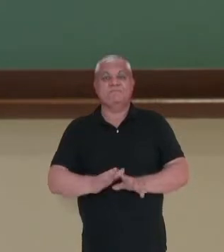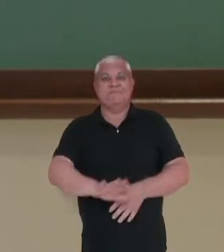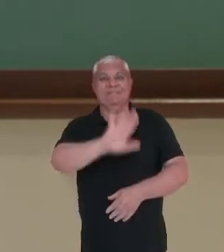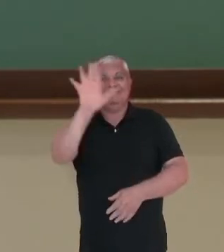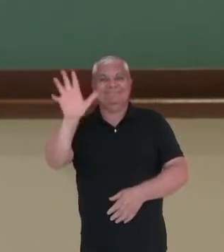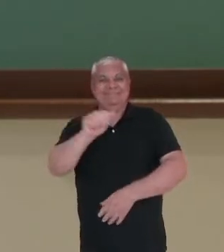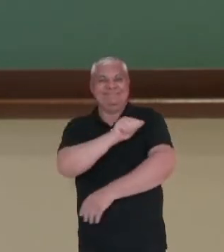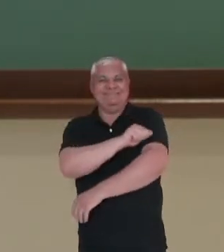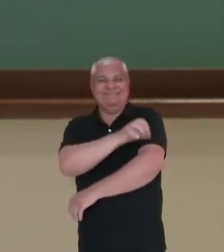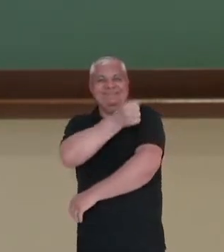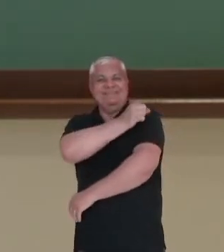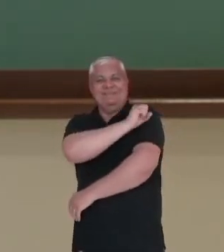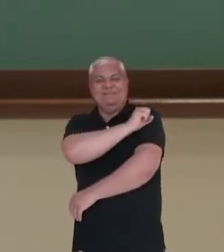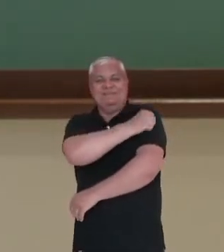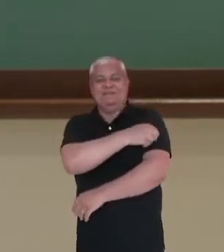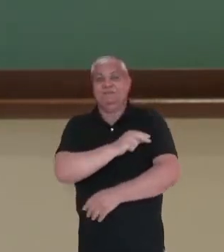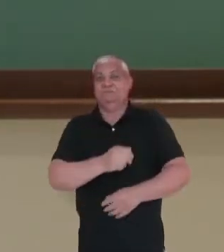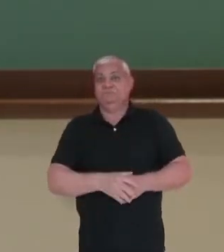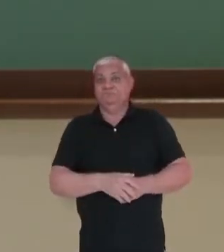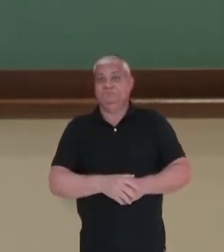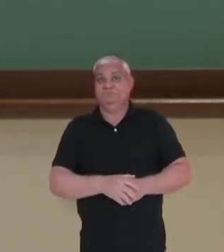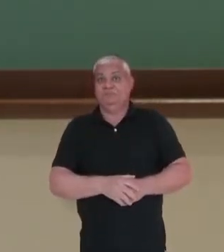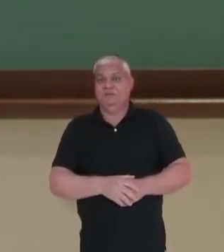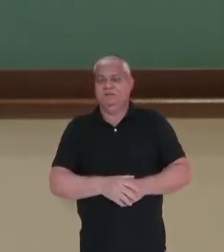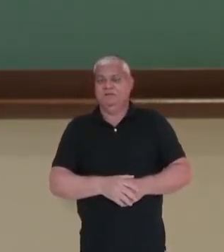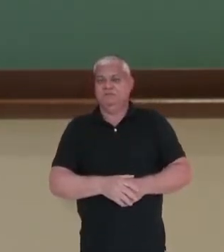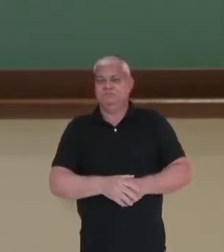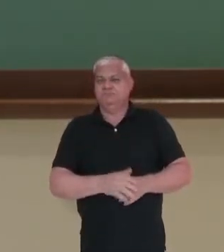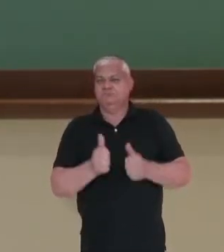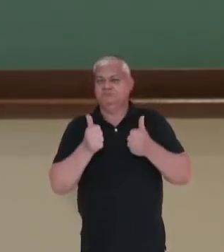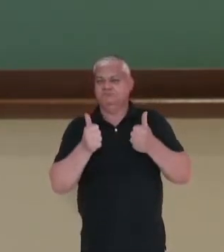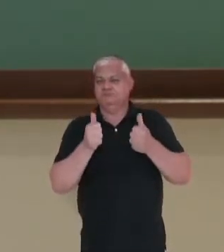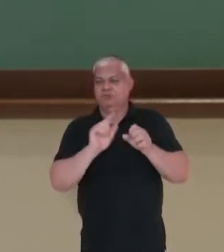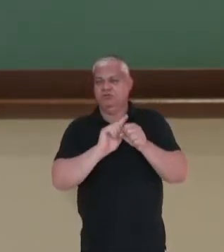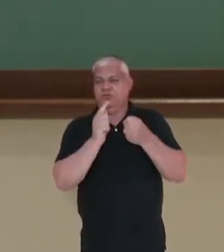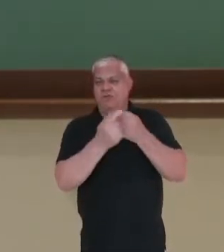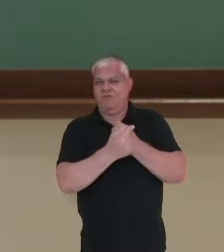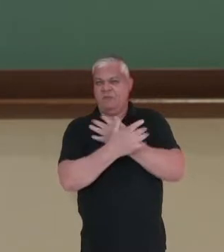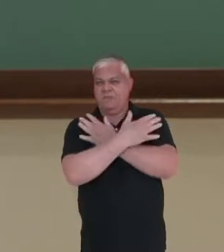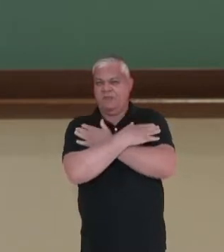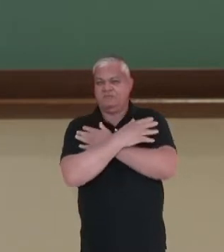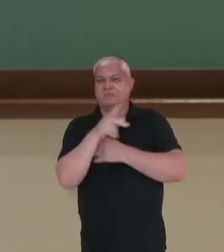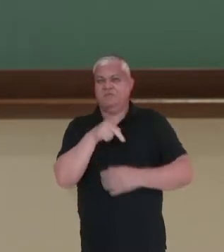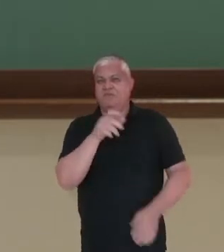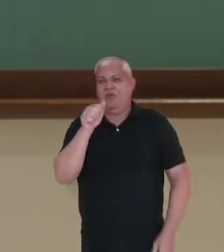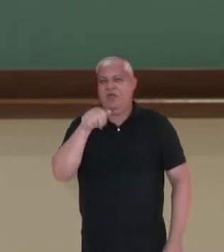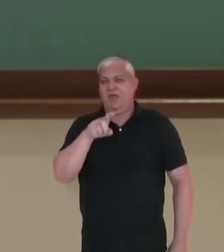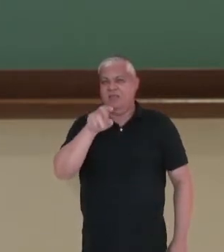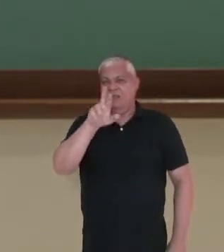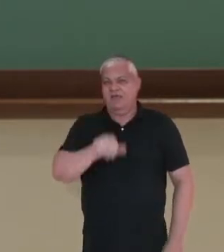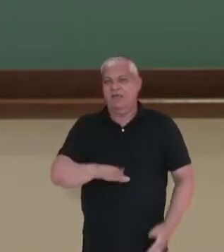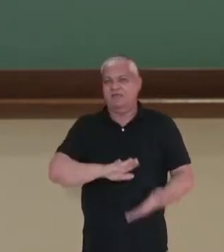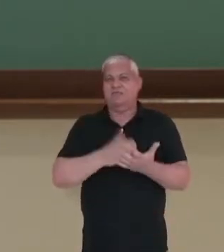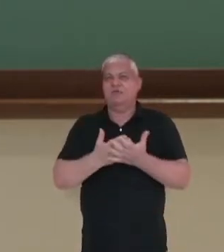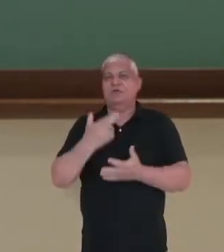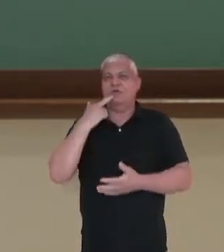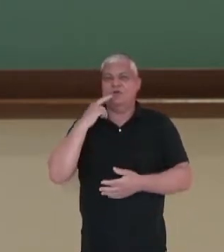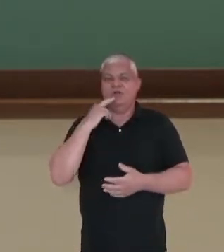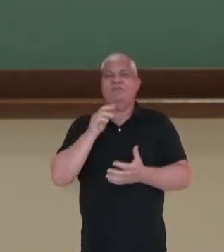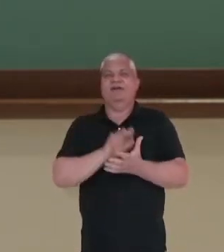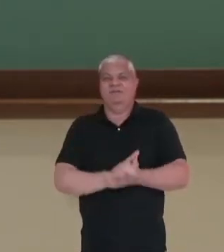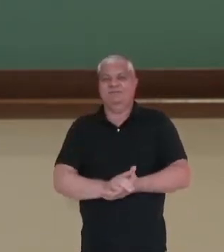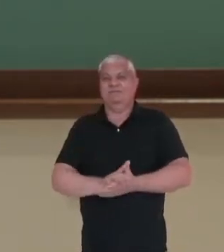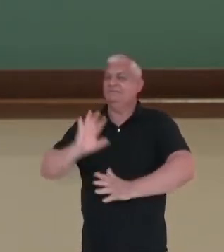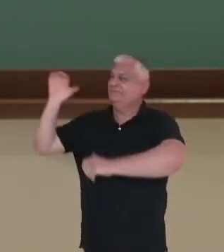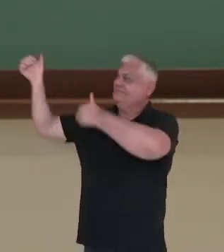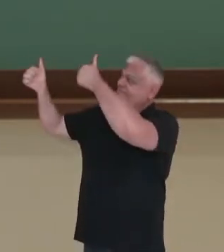Olá, alunos do 8º ano do ensino fundamental, saudações geográficas, eu sou o professor André, estamos aqui com o nosso intérprete de Libras,